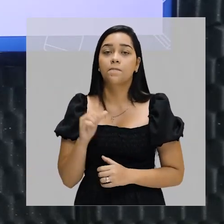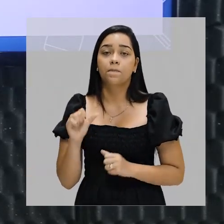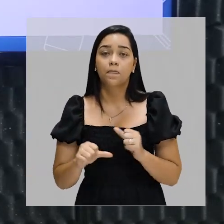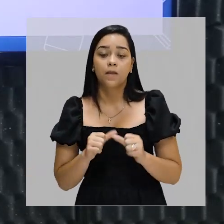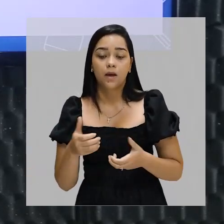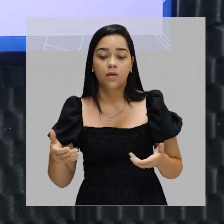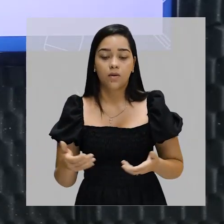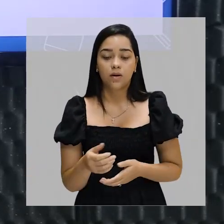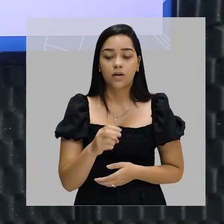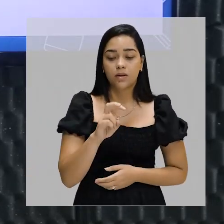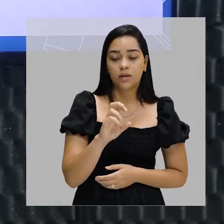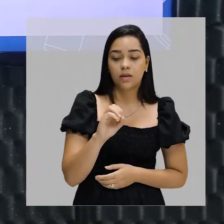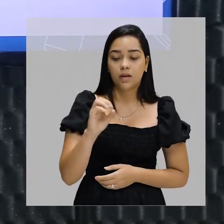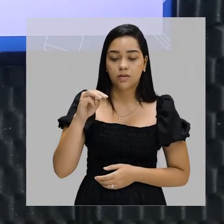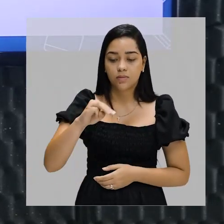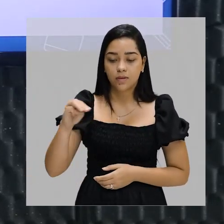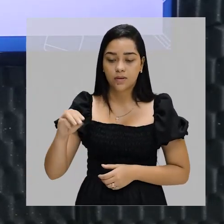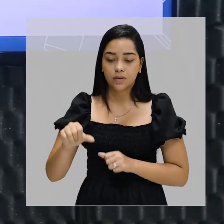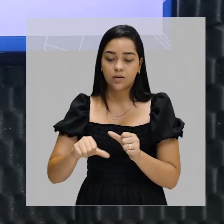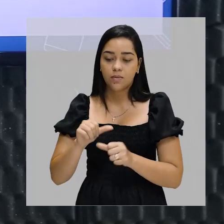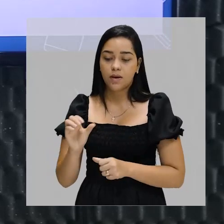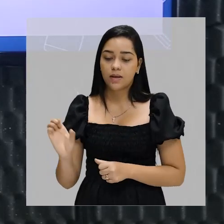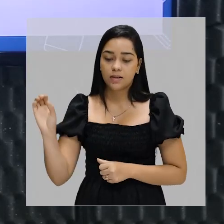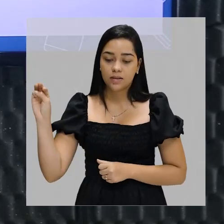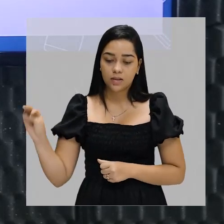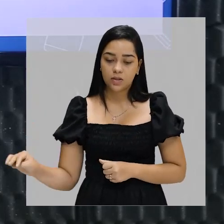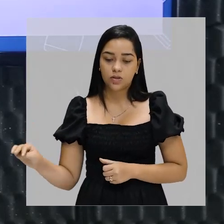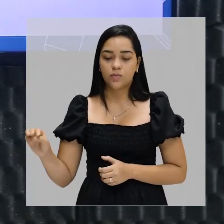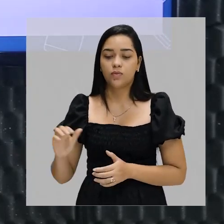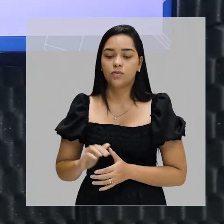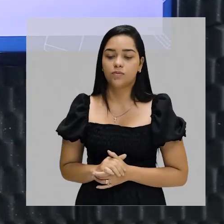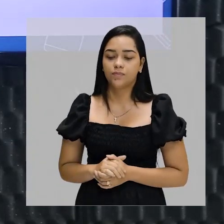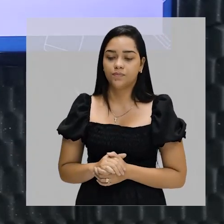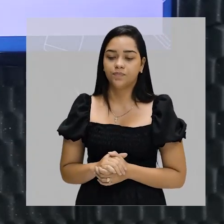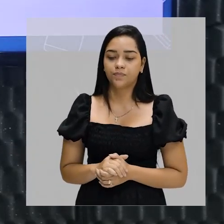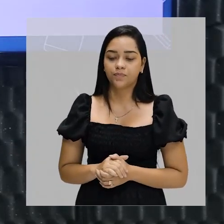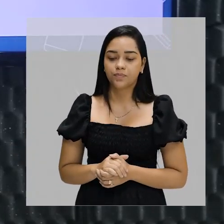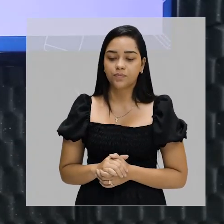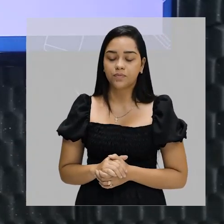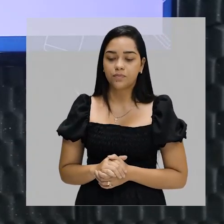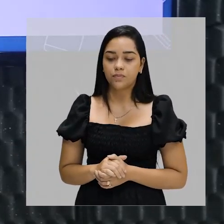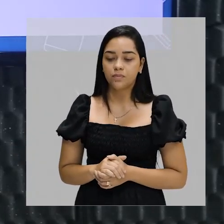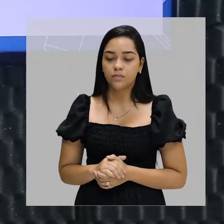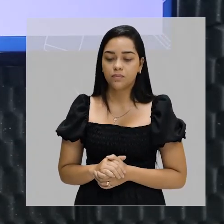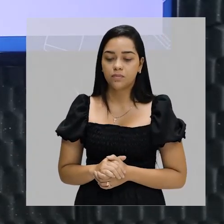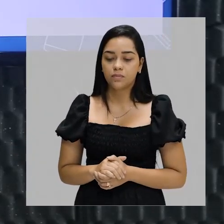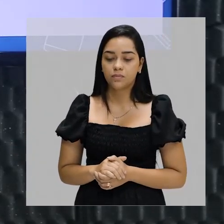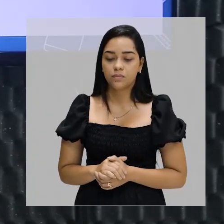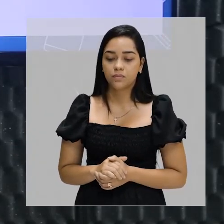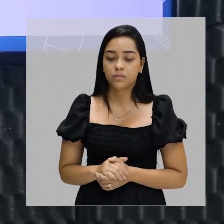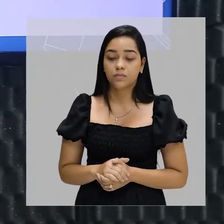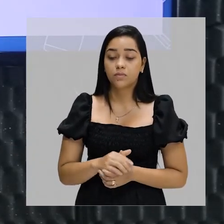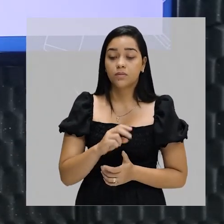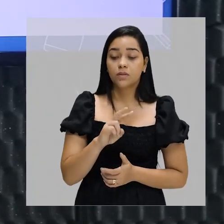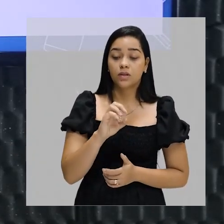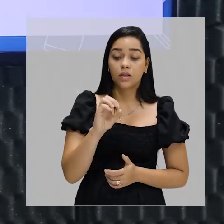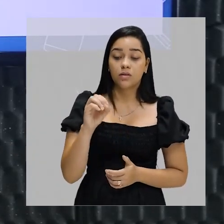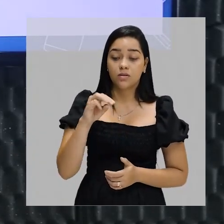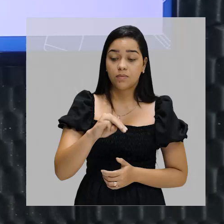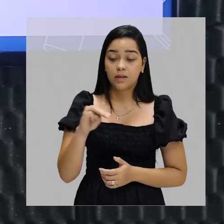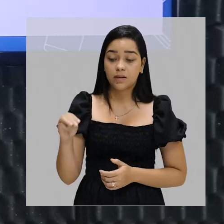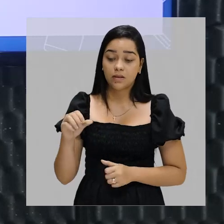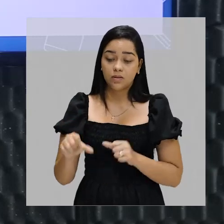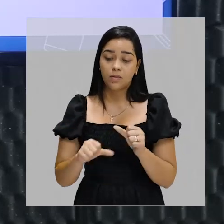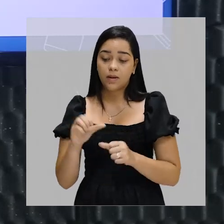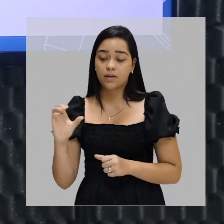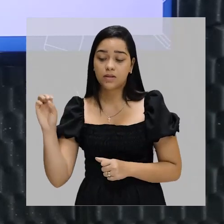Transformar 500 mililitros em centímetros. 500 milímetros